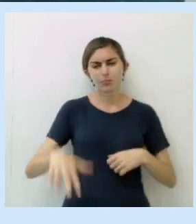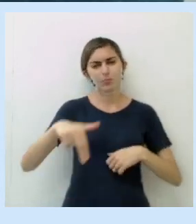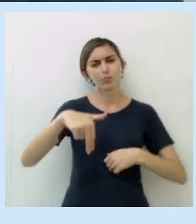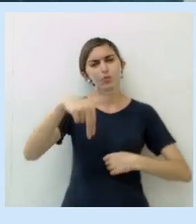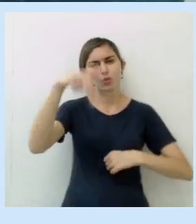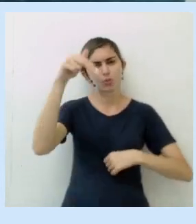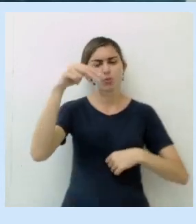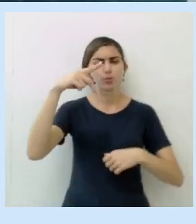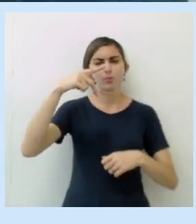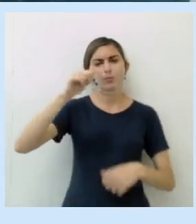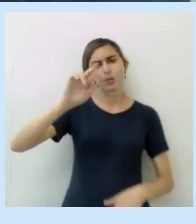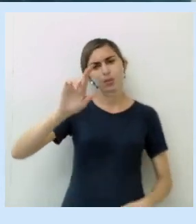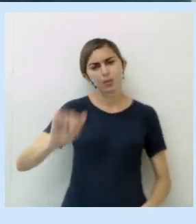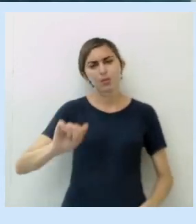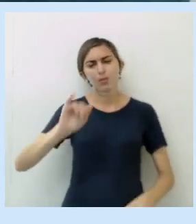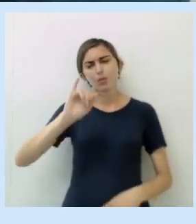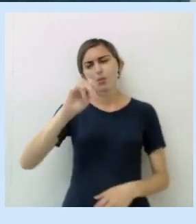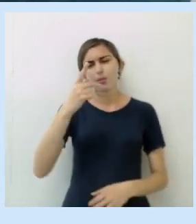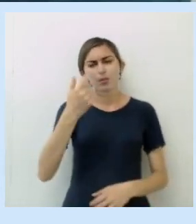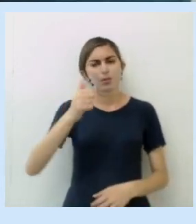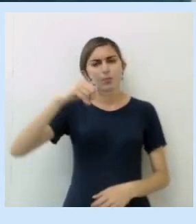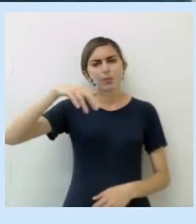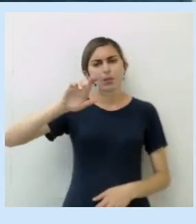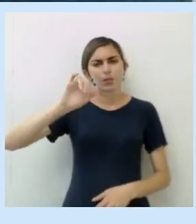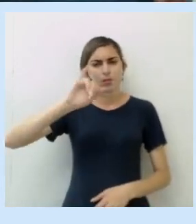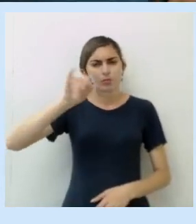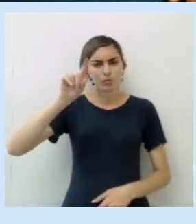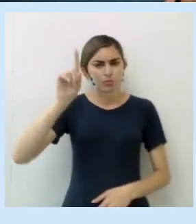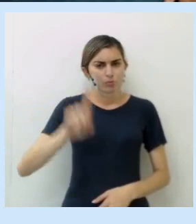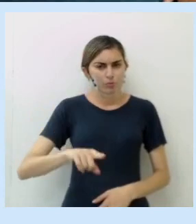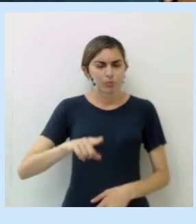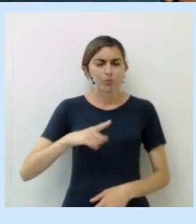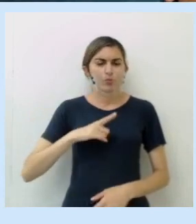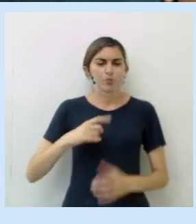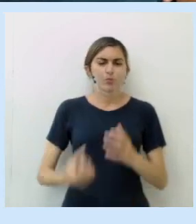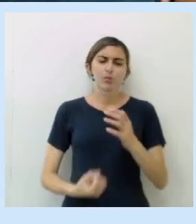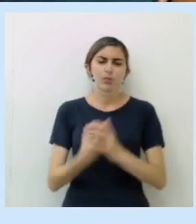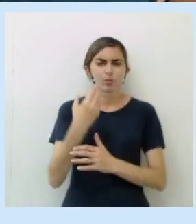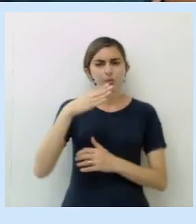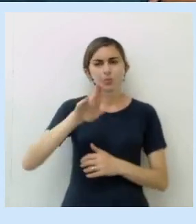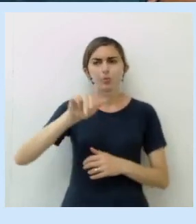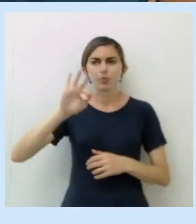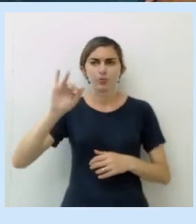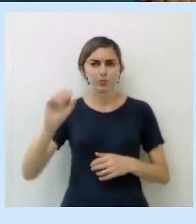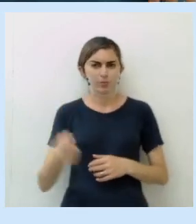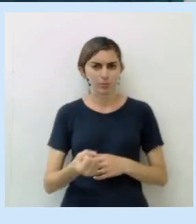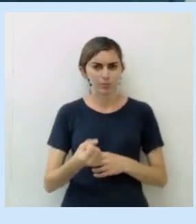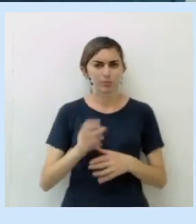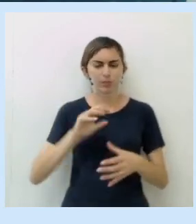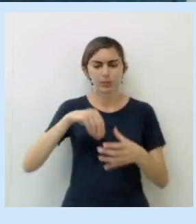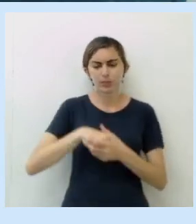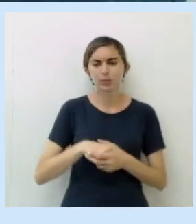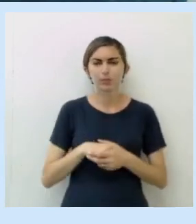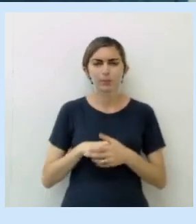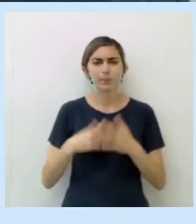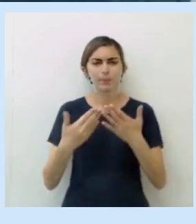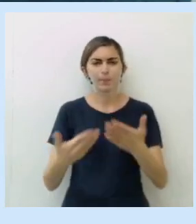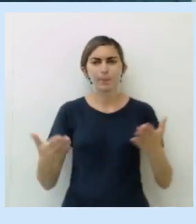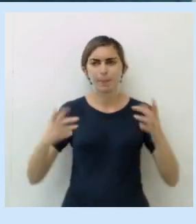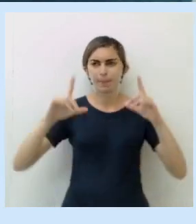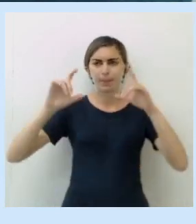norte, né, o Pará, a Ilha do Marajó, ele traz muito essa criação dos búfalos. E daí a gente tem